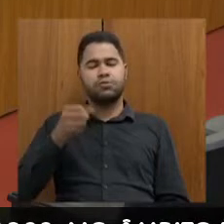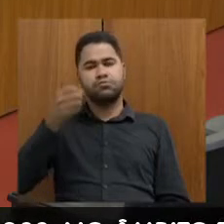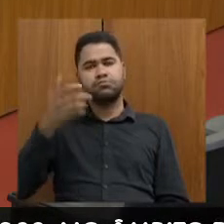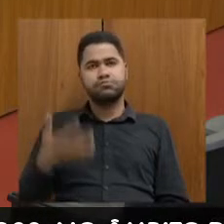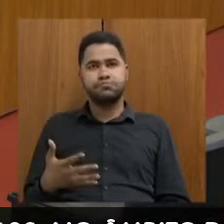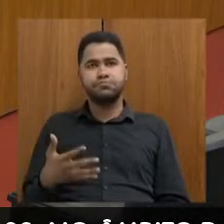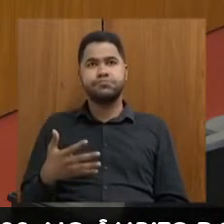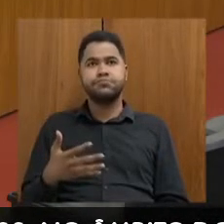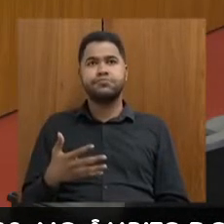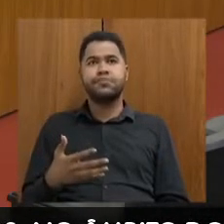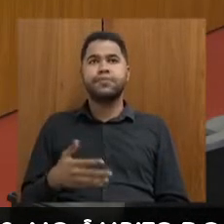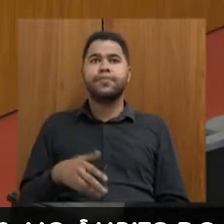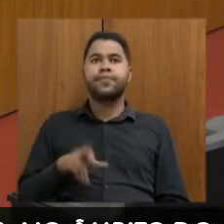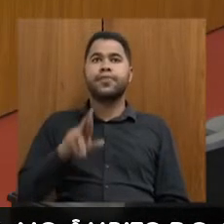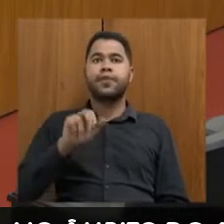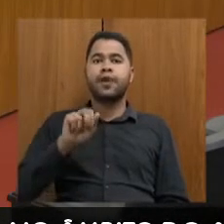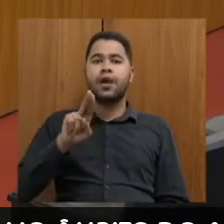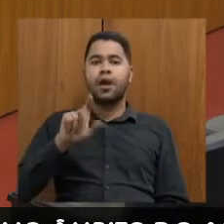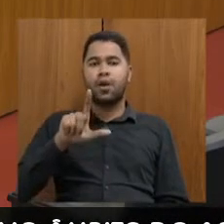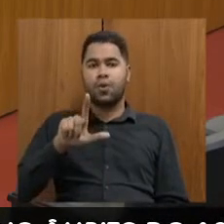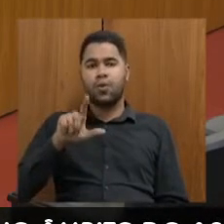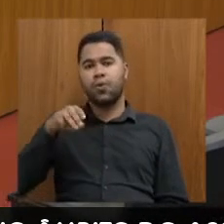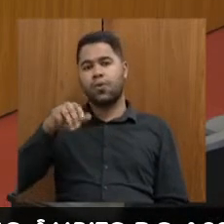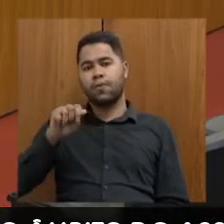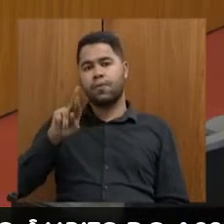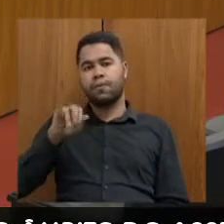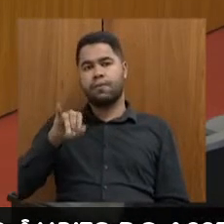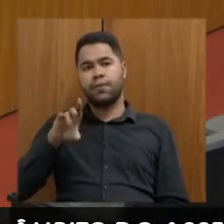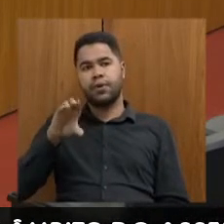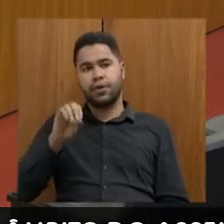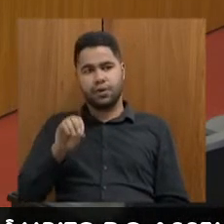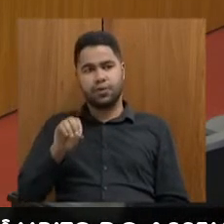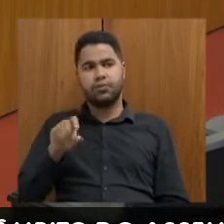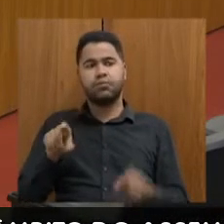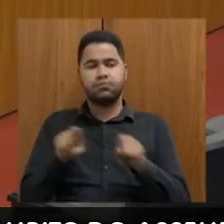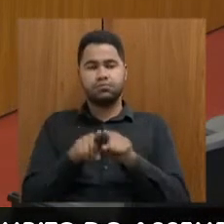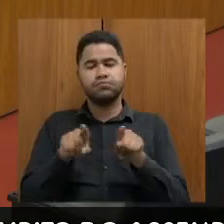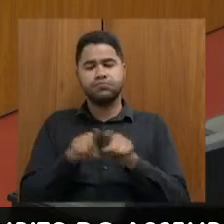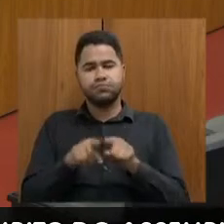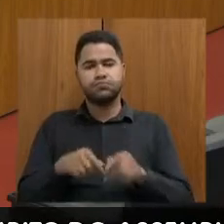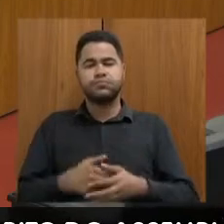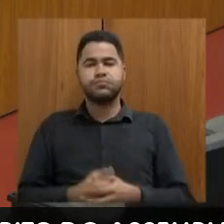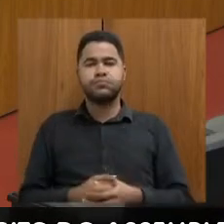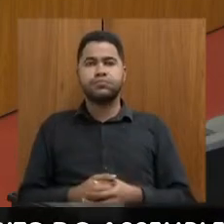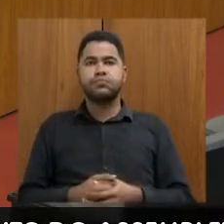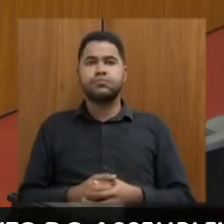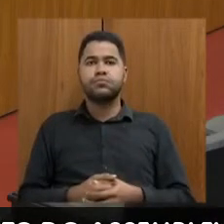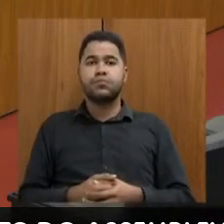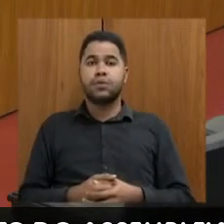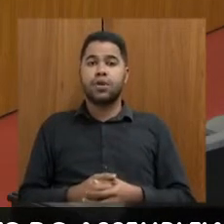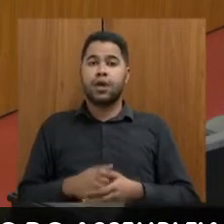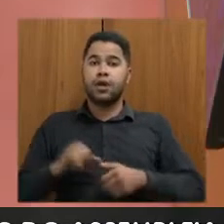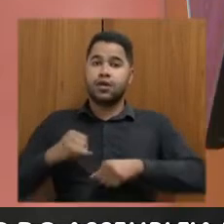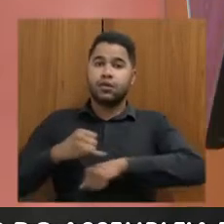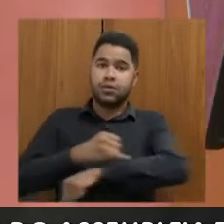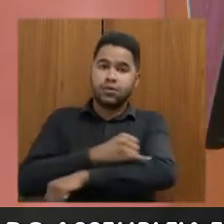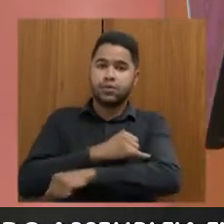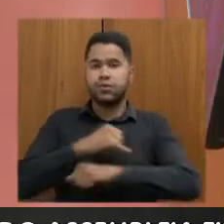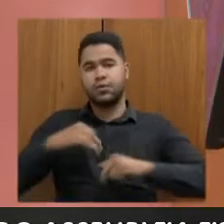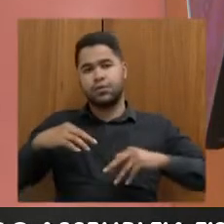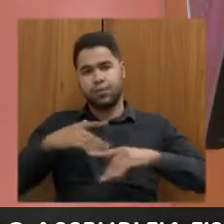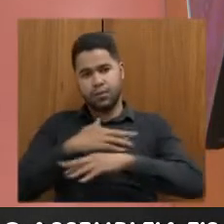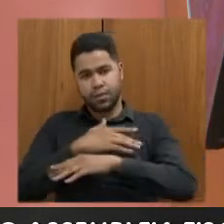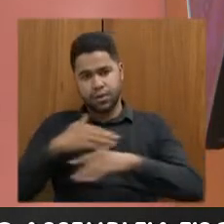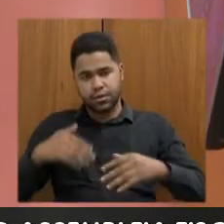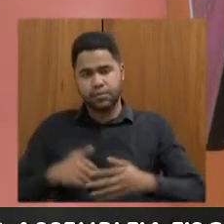a uma Ariano vocês o chefe de comunicação da secretaria de infraestrutura a imobilidade Obrigado